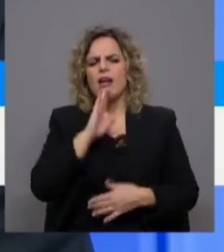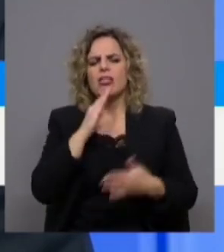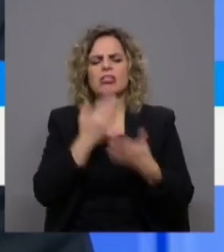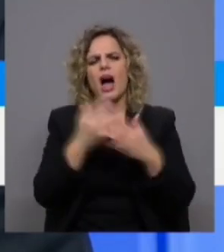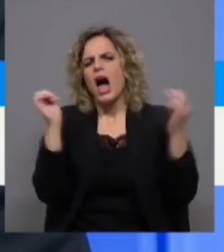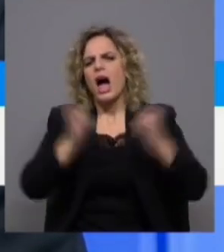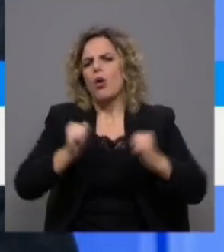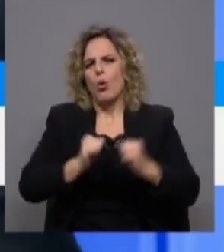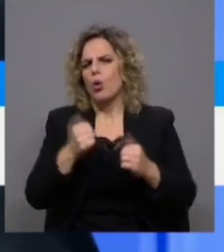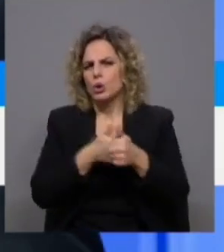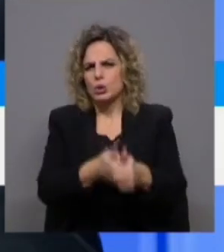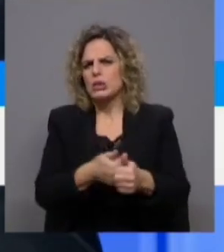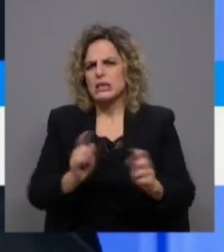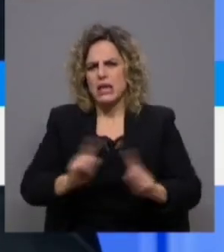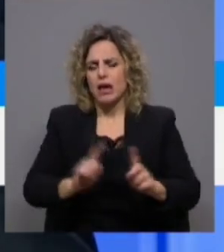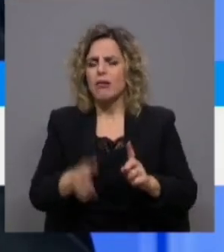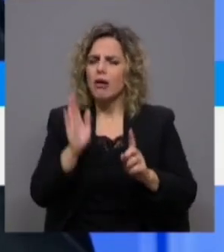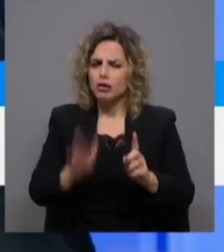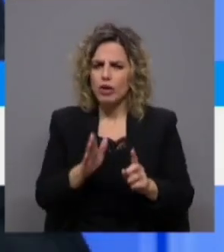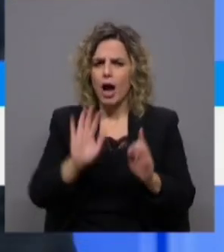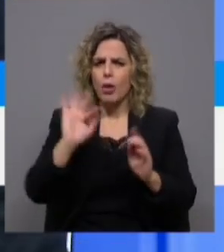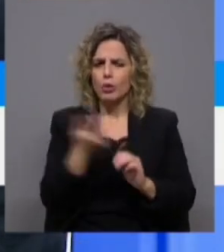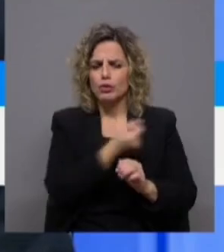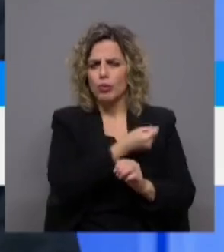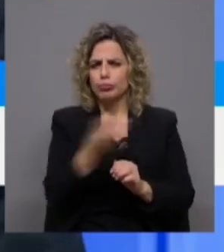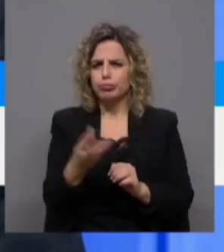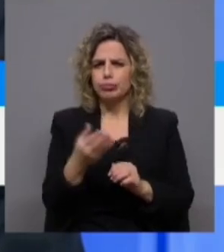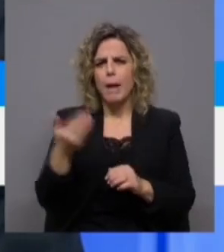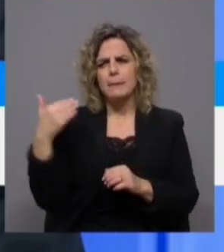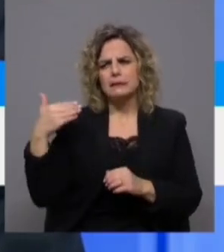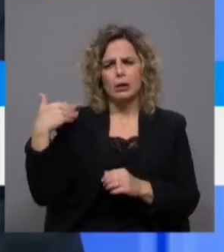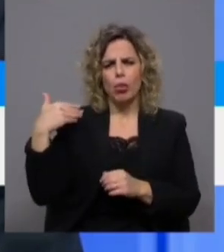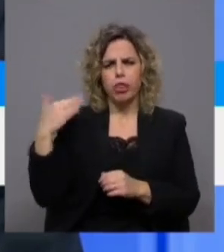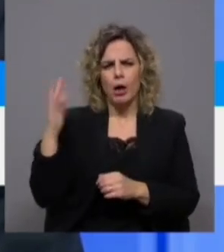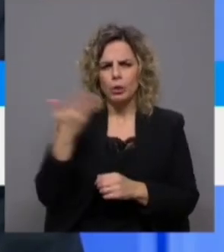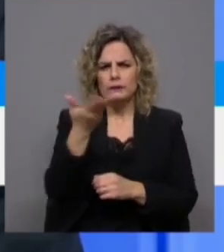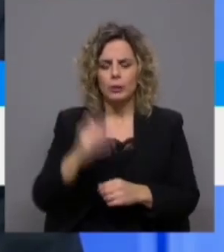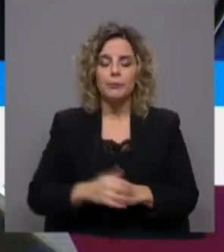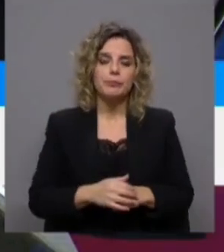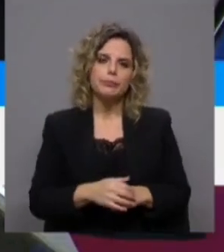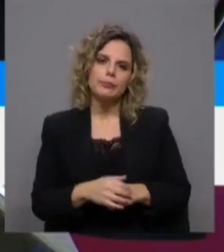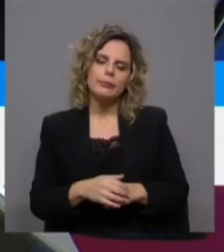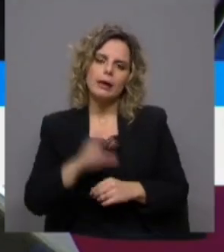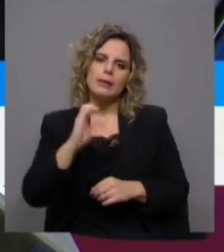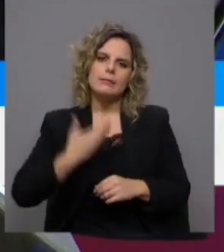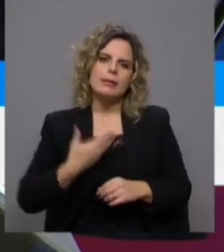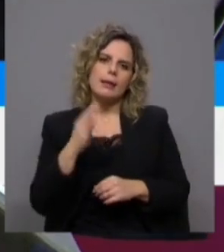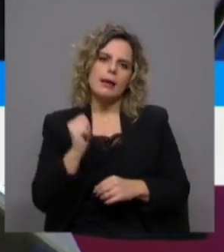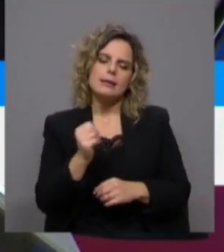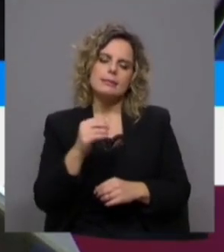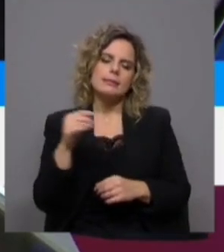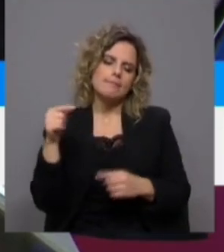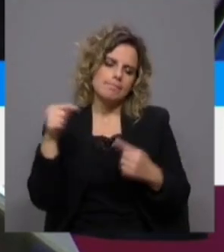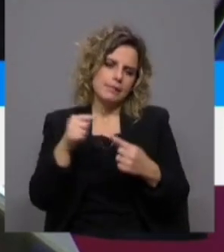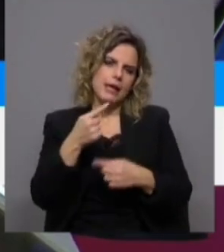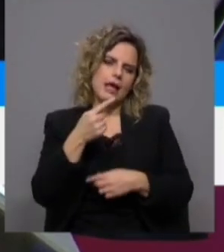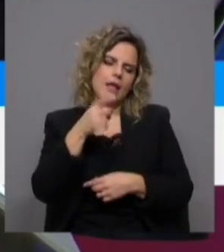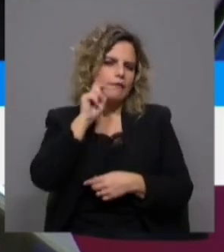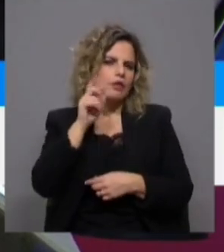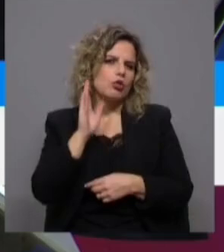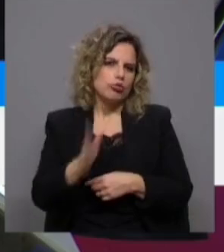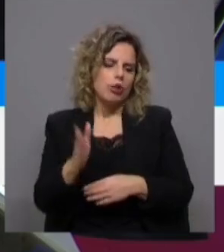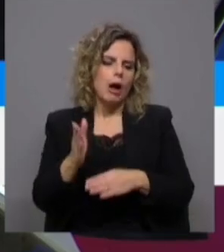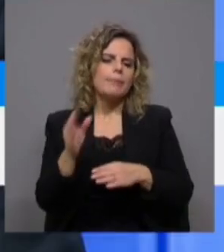acordos que vão ser cumprido como vários episódios ao longo do passado recente tem de mostrar você desce tem defendido que a seria útil haver uma Coligação